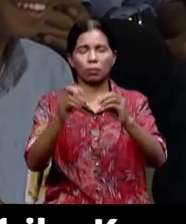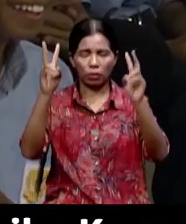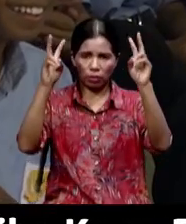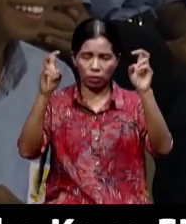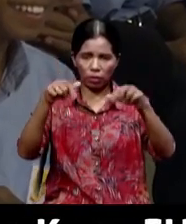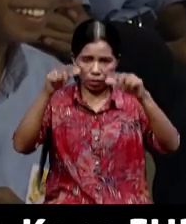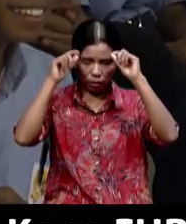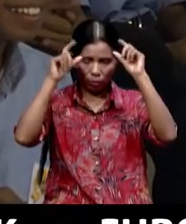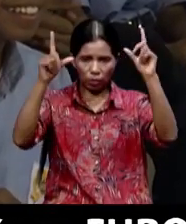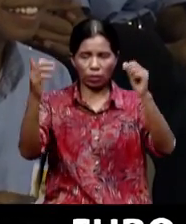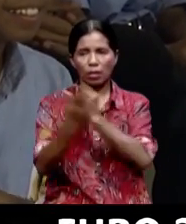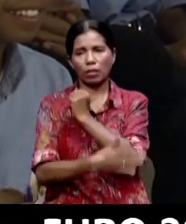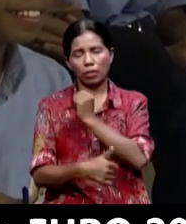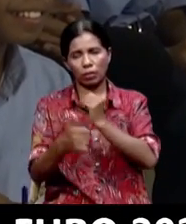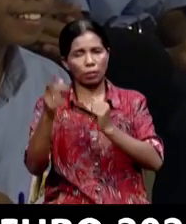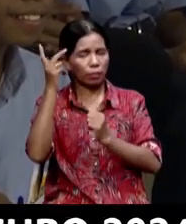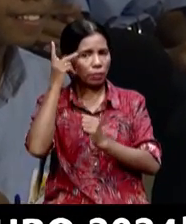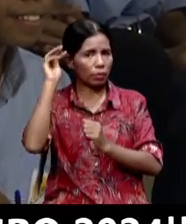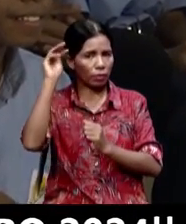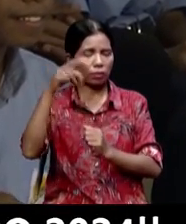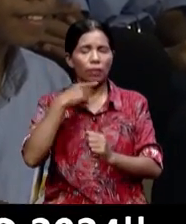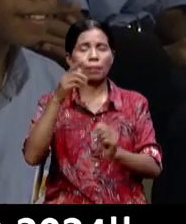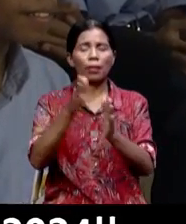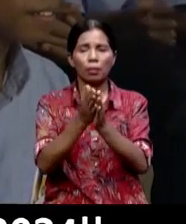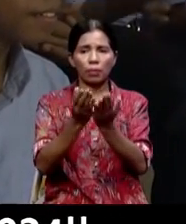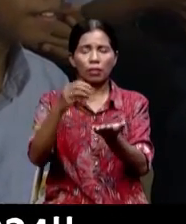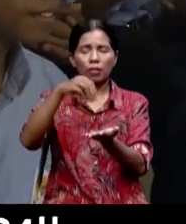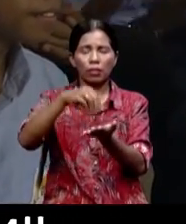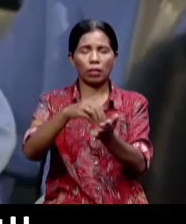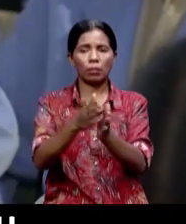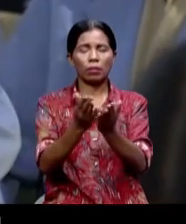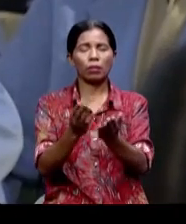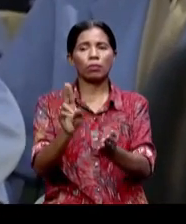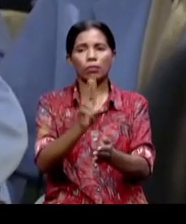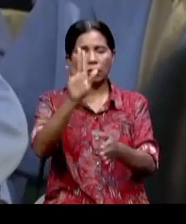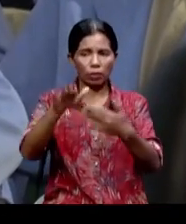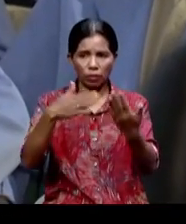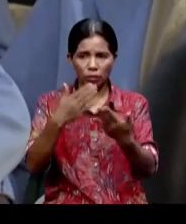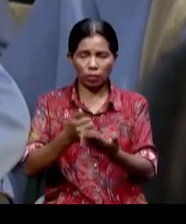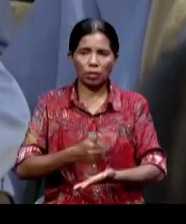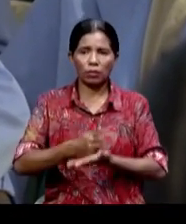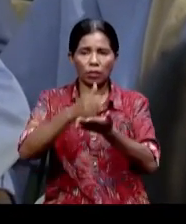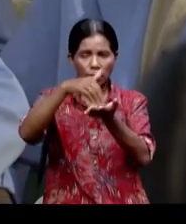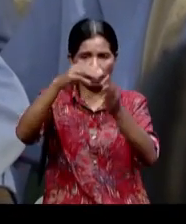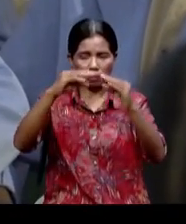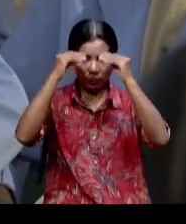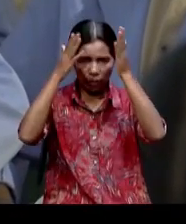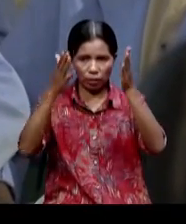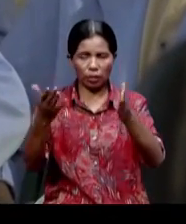e a Timor-Leste, o nação selo. Primeiro-ministro sugere a tu livro, né, tal e a Biblioteca Universidade de Sira, onde facilita docente Sira a tu